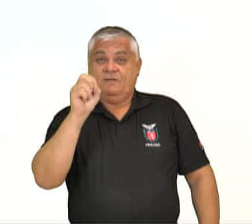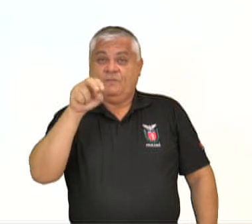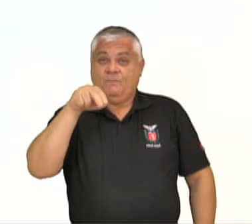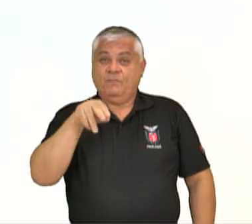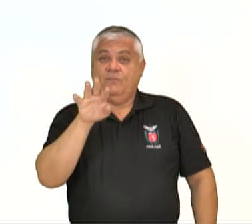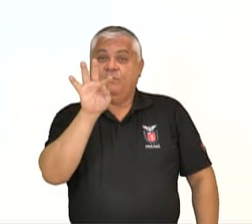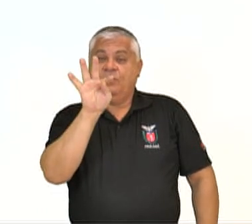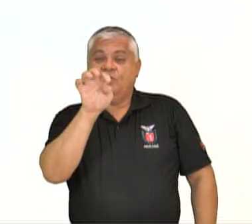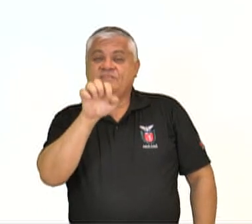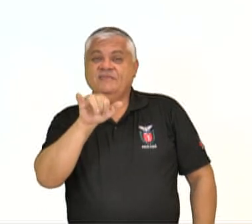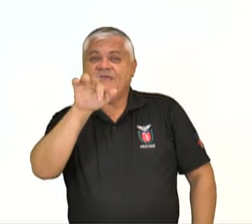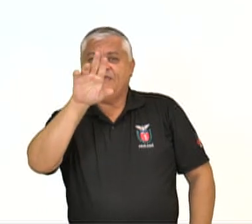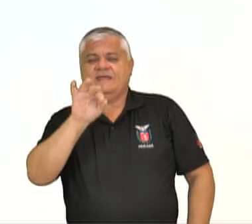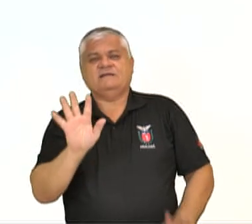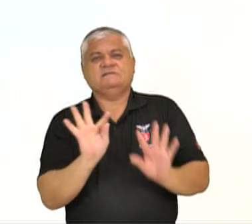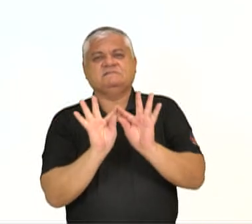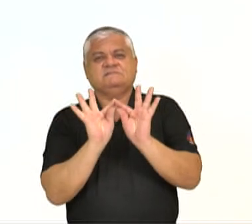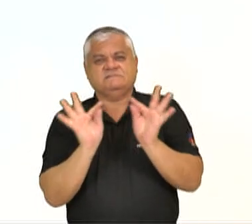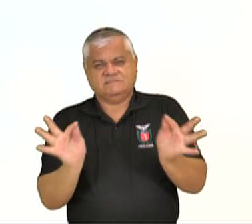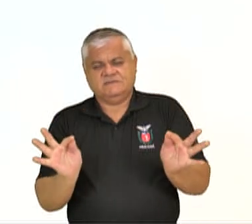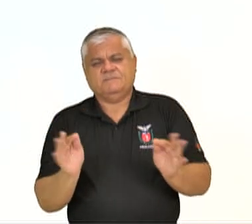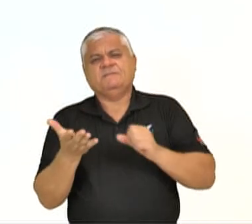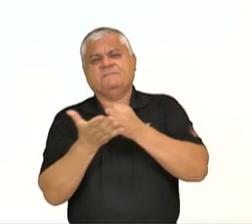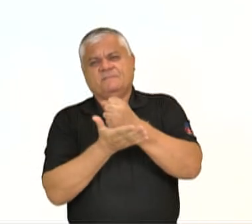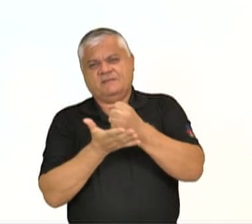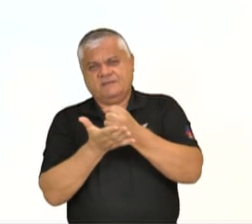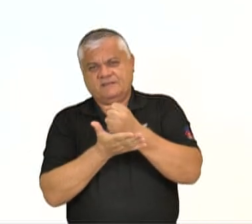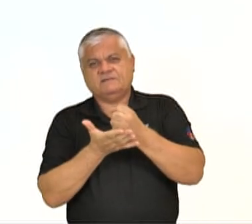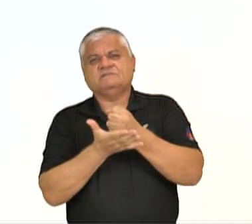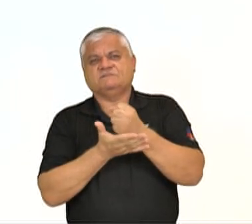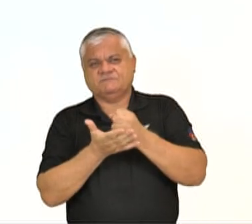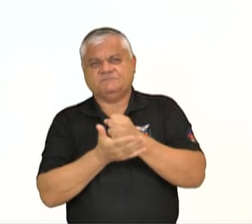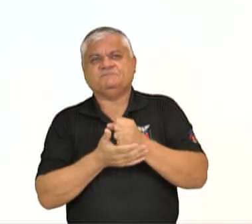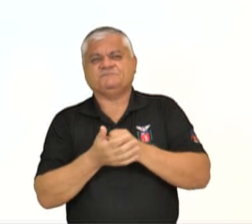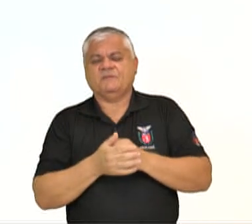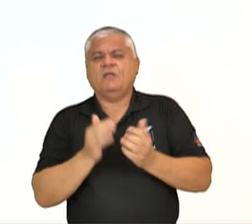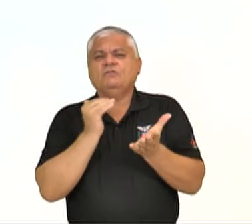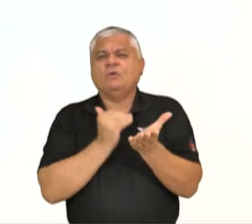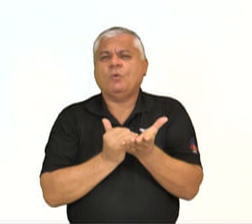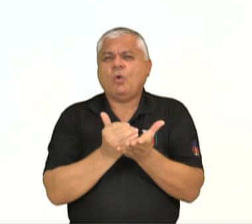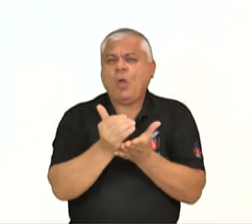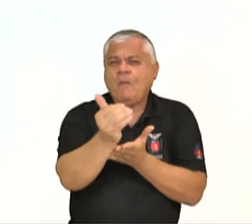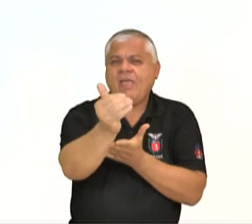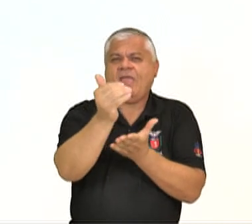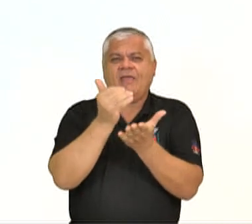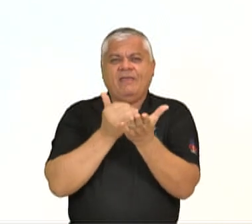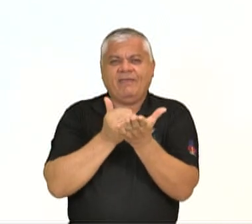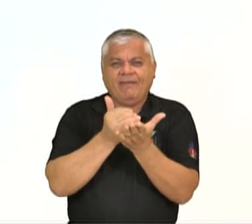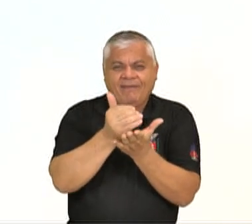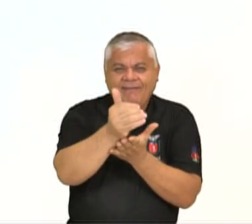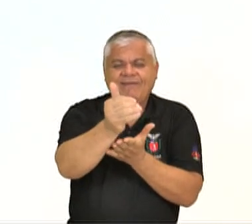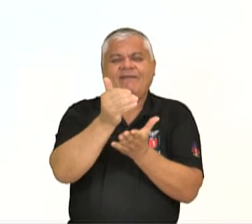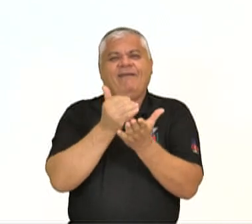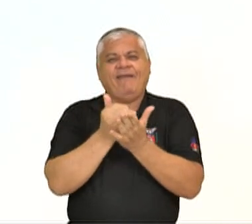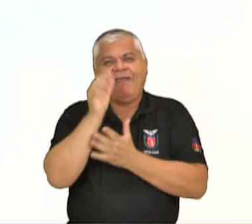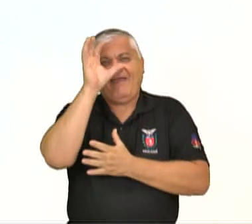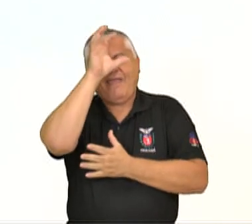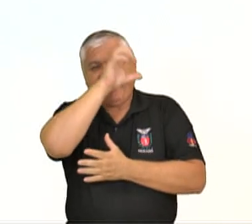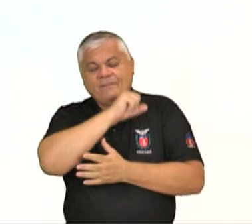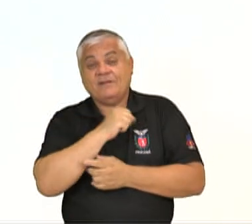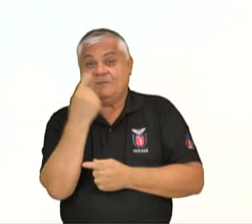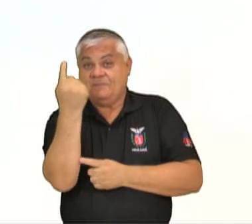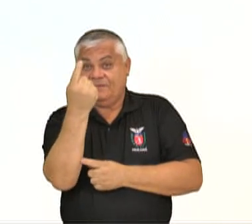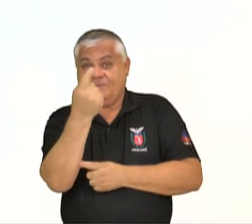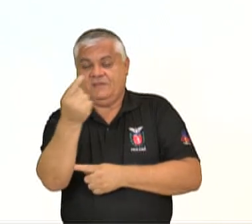um movimento bem simples, um dos mais básicos. Normalmente quando você está começando na capoeira, você aprende a ginga